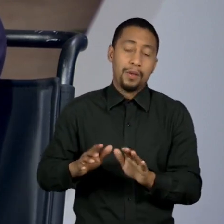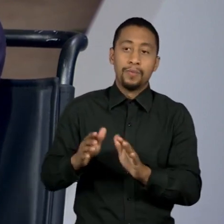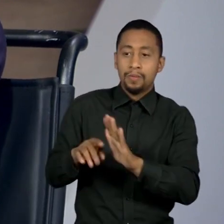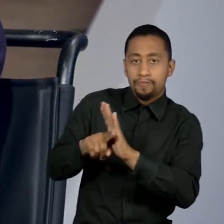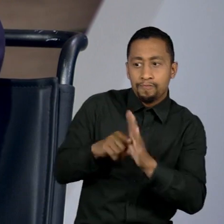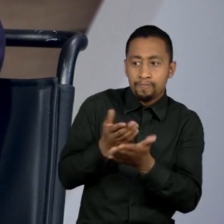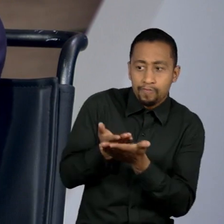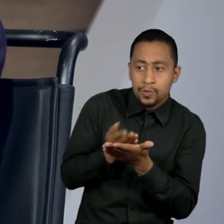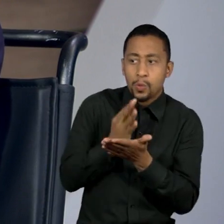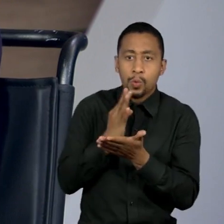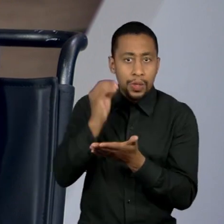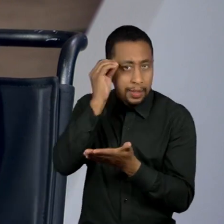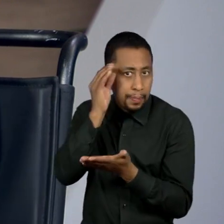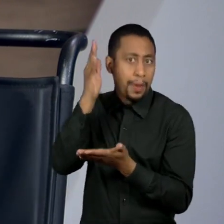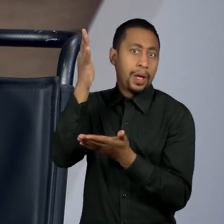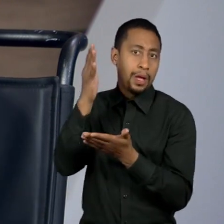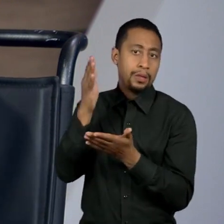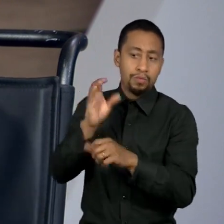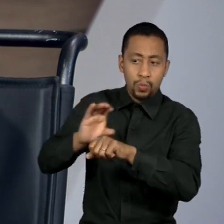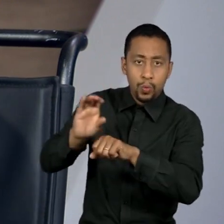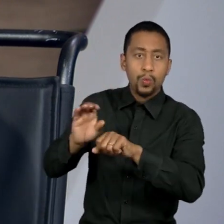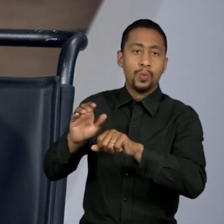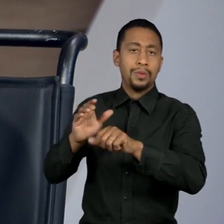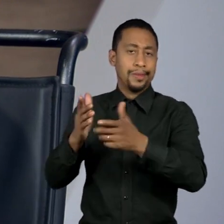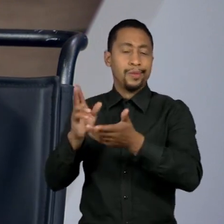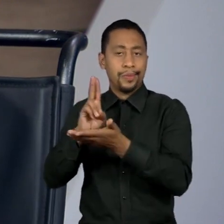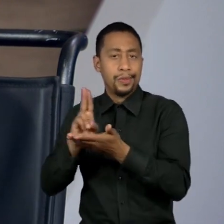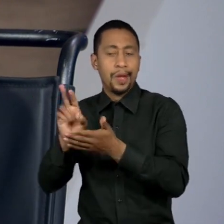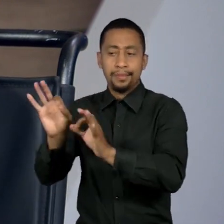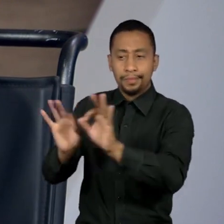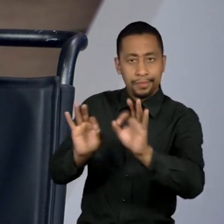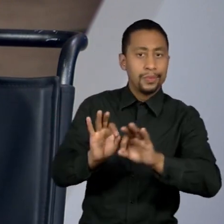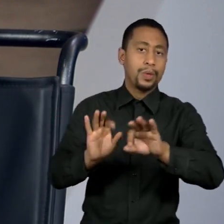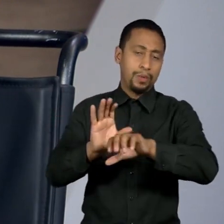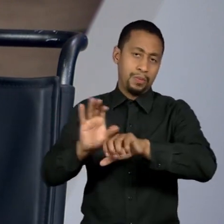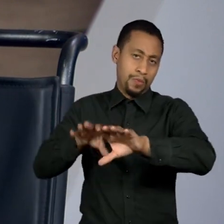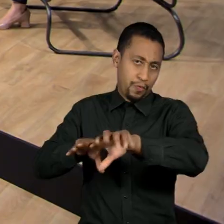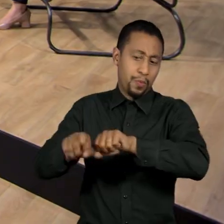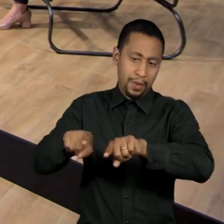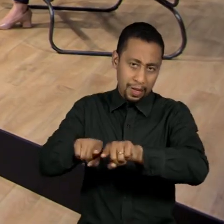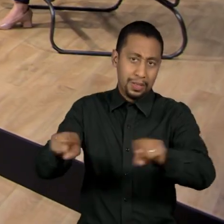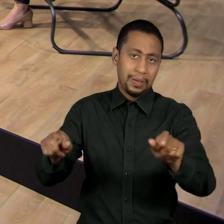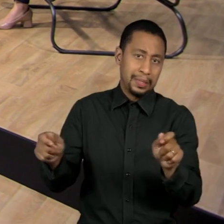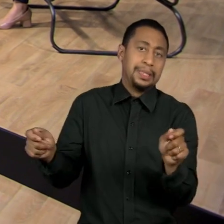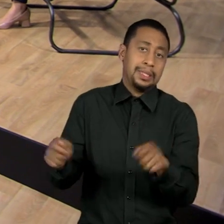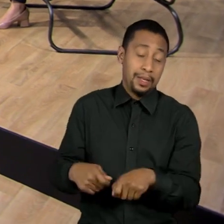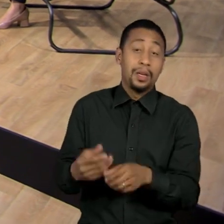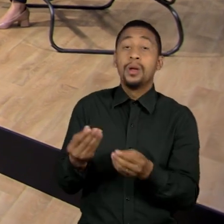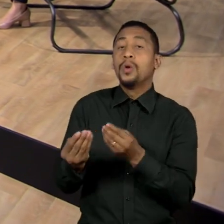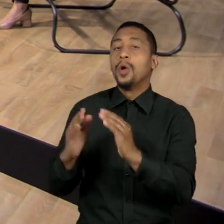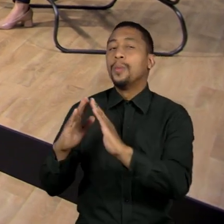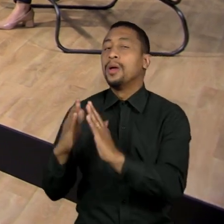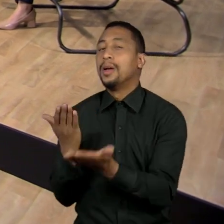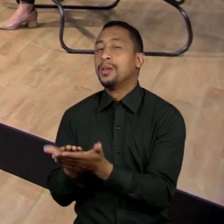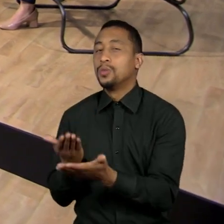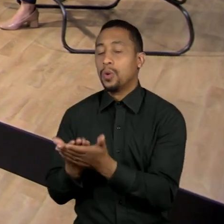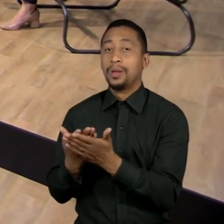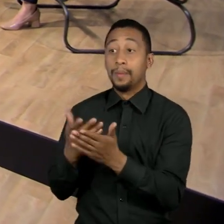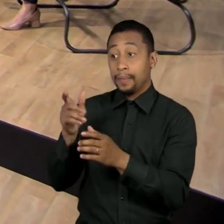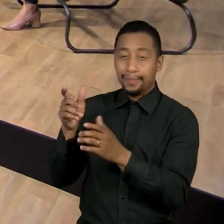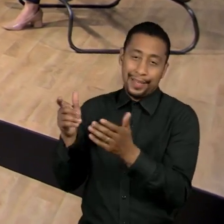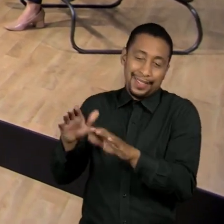para crianças ou famílias que cheguem possam ter acesso ao cadastro único, acesso à saúde pública, que muitas vezes não tem em seus